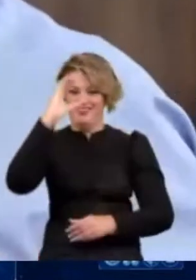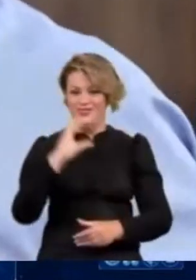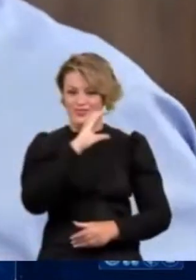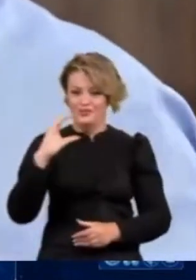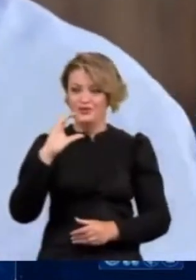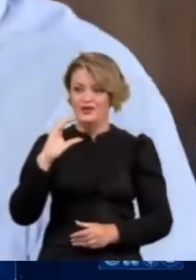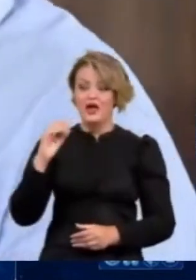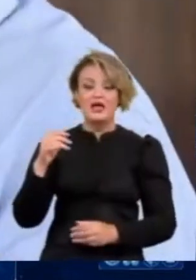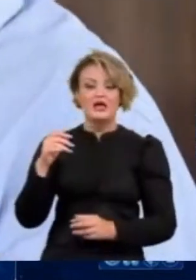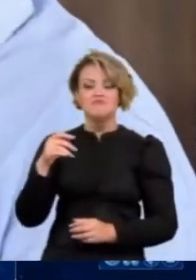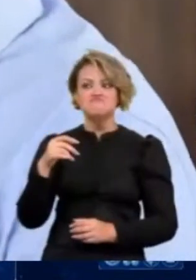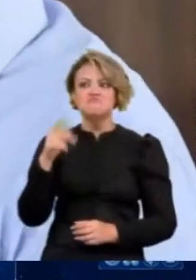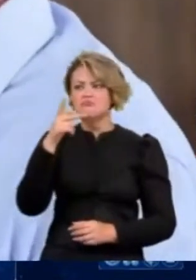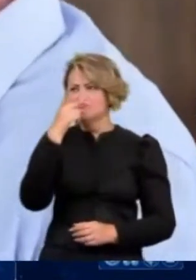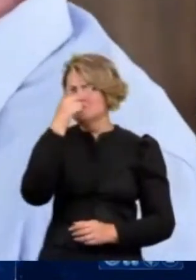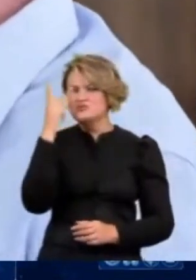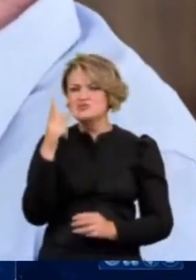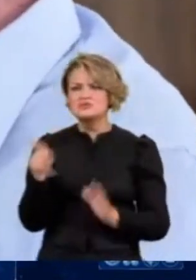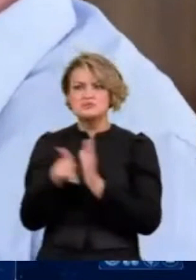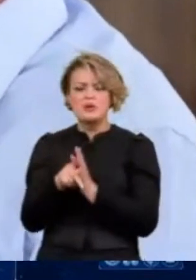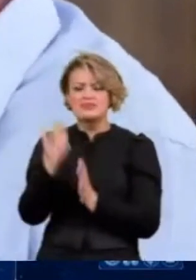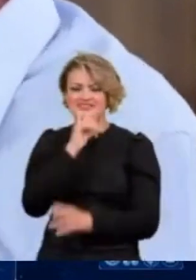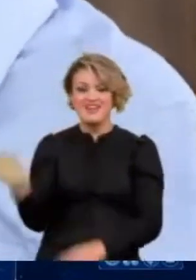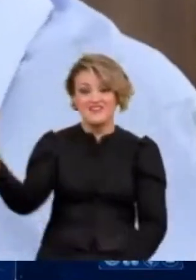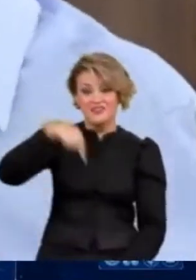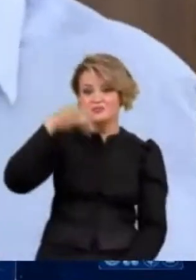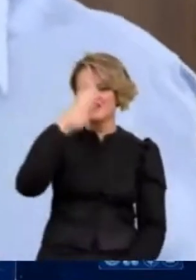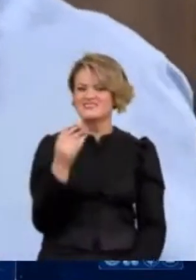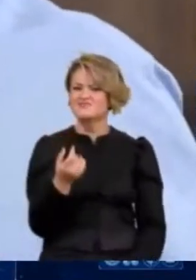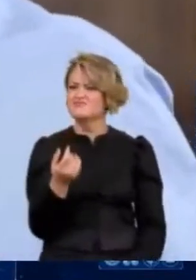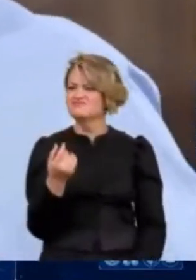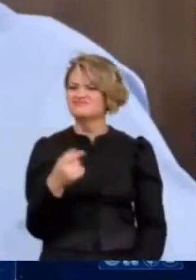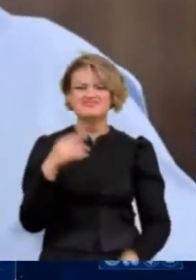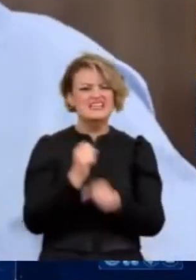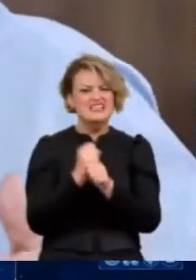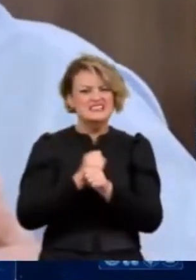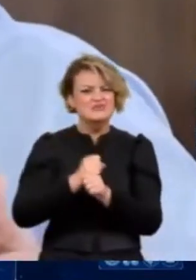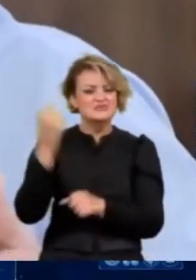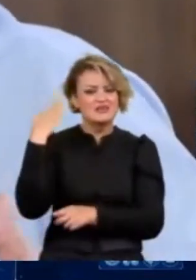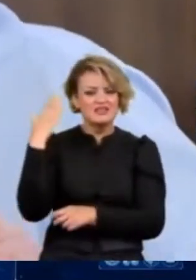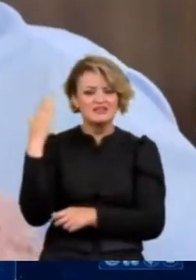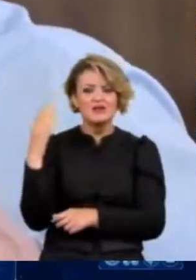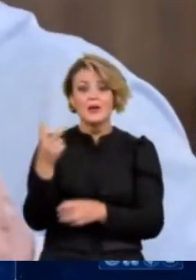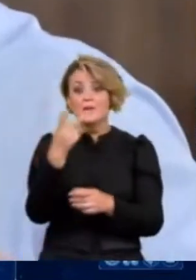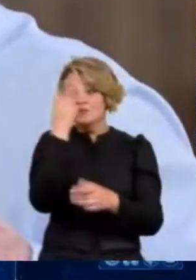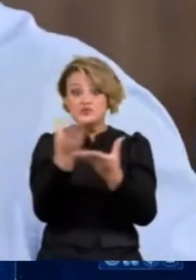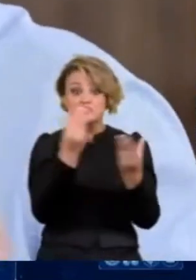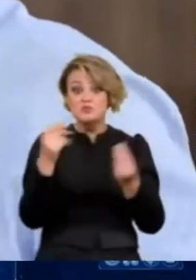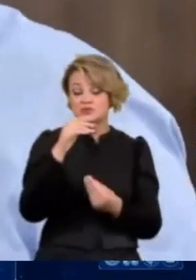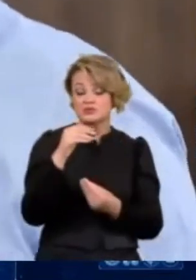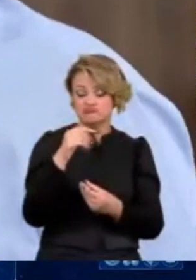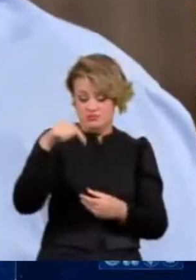anos muitas décadas Olha nós temos 30 milhões de italianos e descendentes aqui no Brasil eu acho que o Brasil é o maior